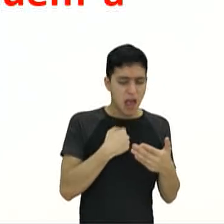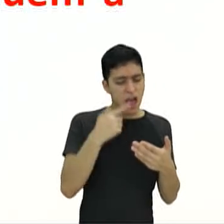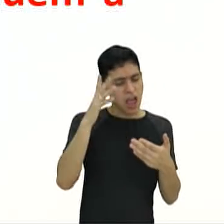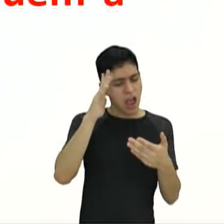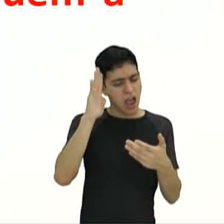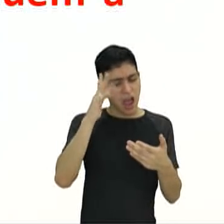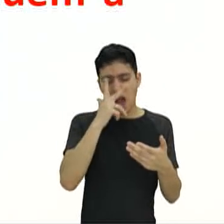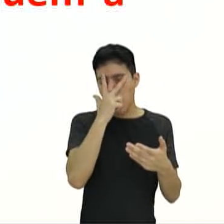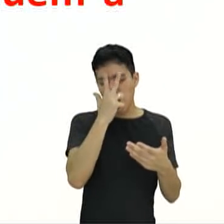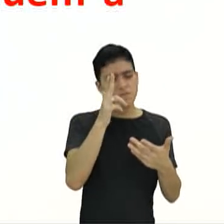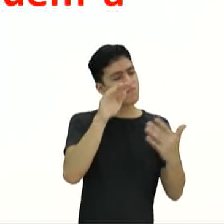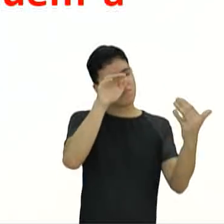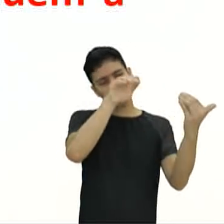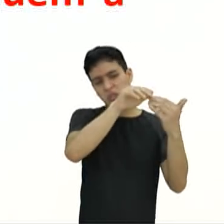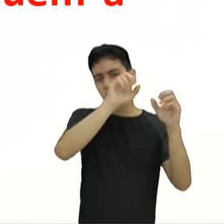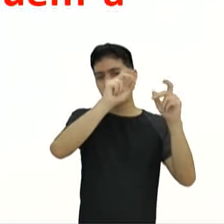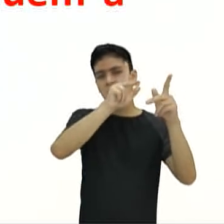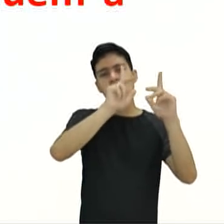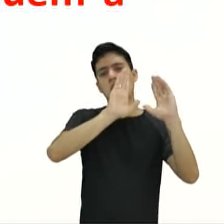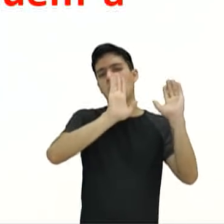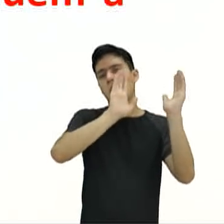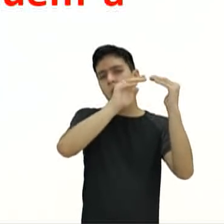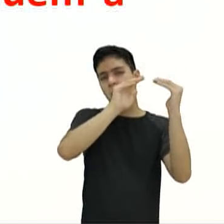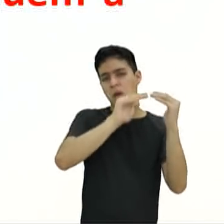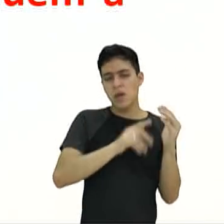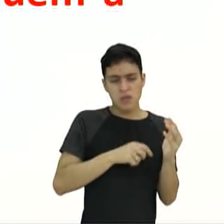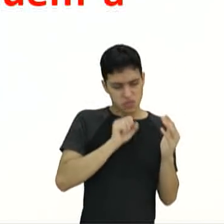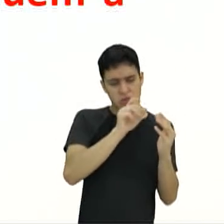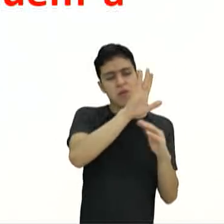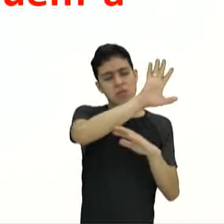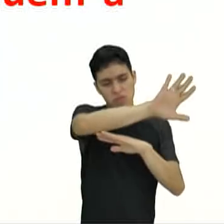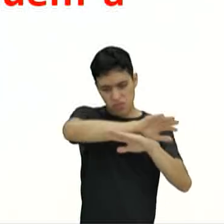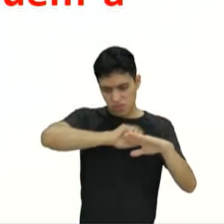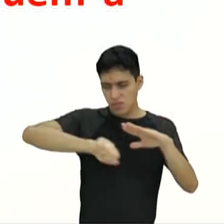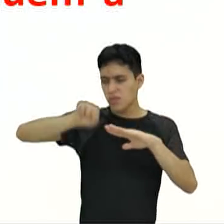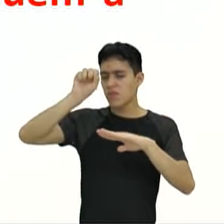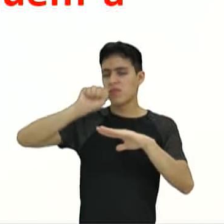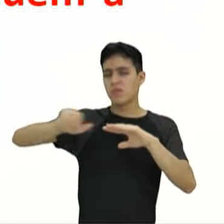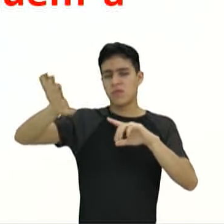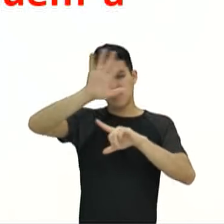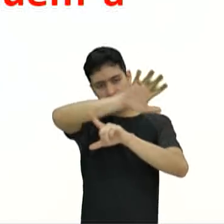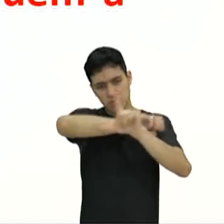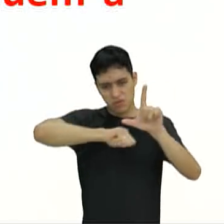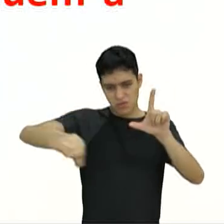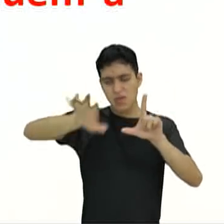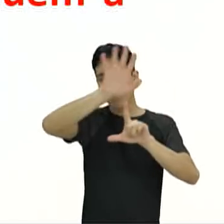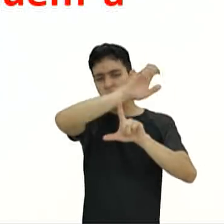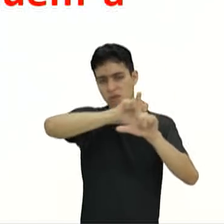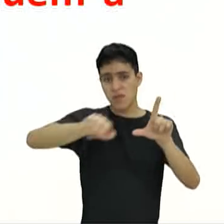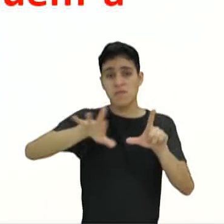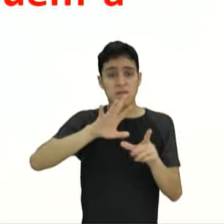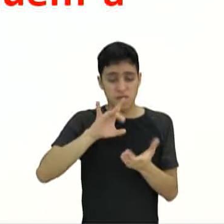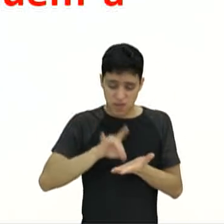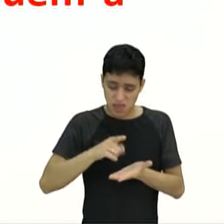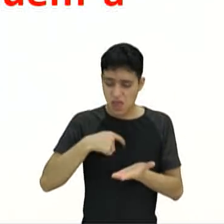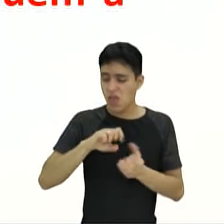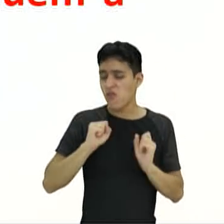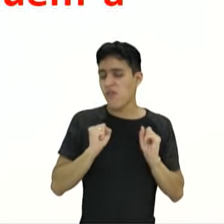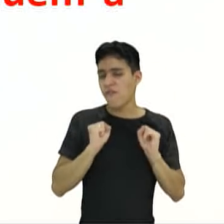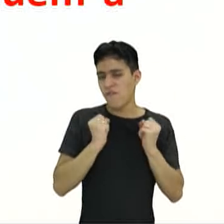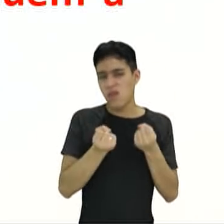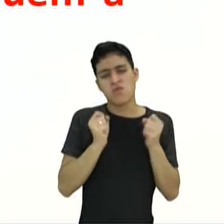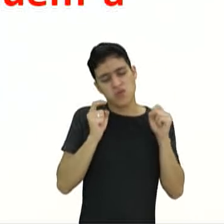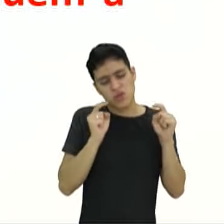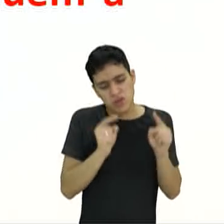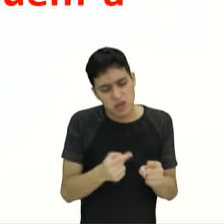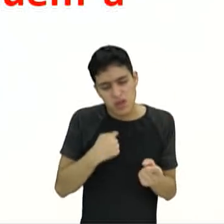suas convicções, a sua opinião, o seu ponto de vista. Aquela notícia está mostrando algo que você defende,